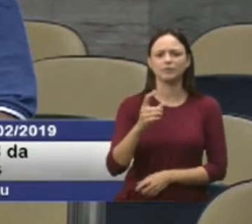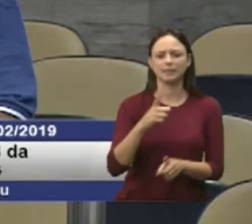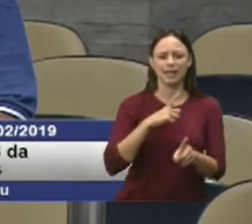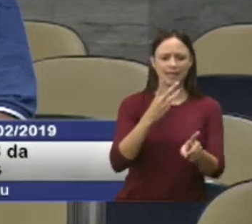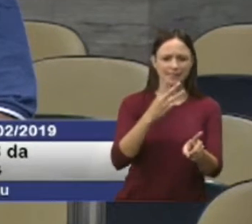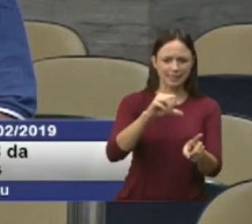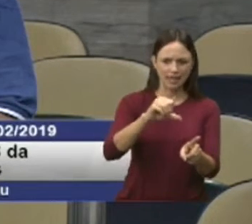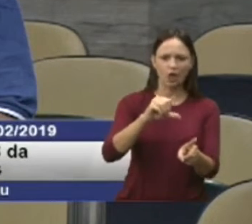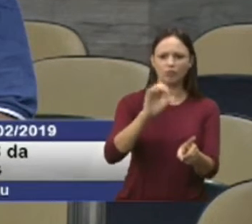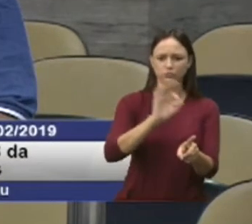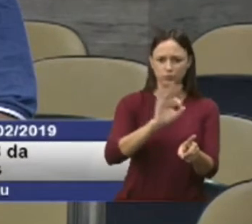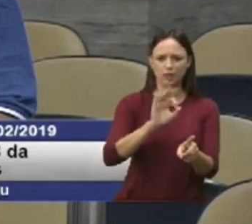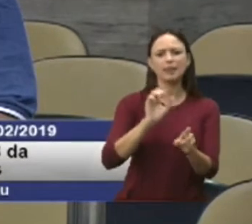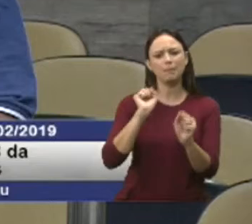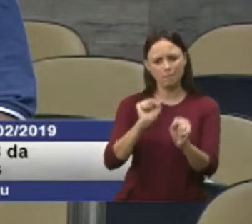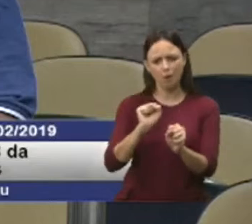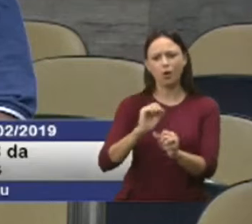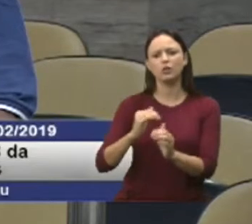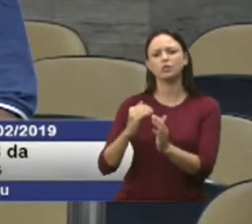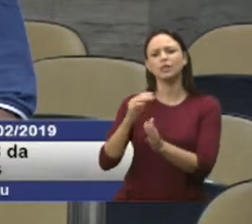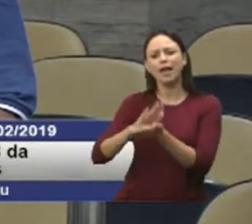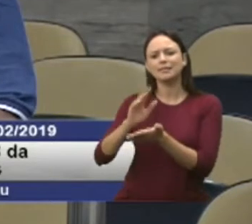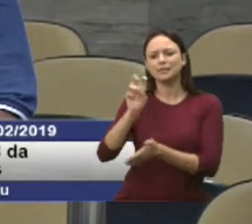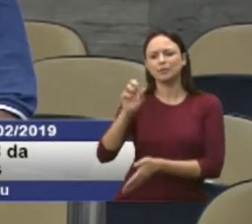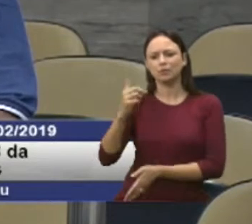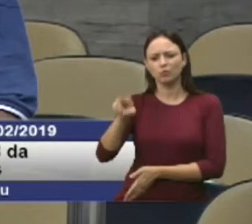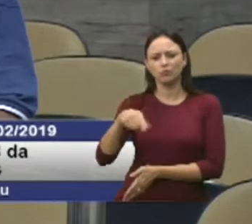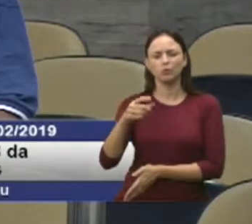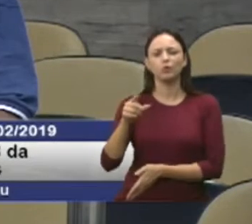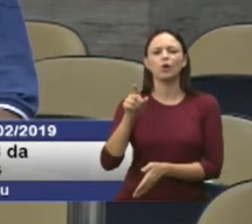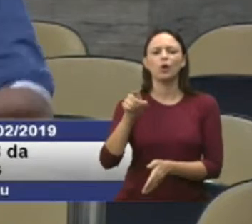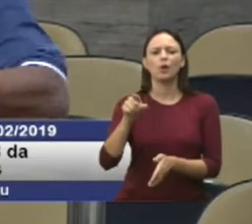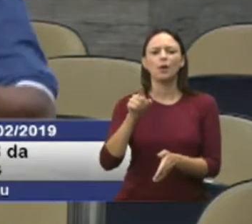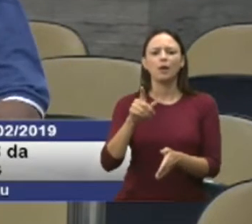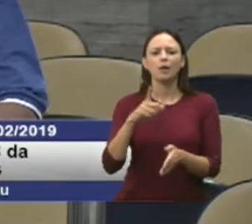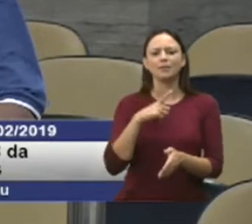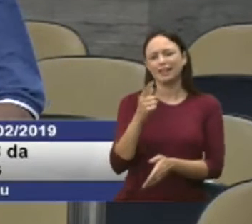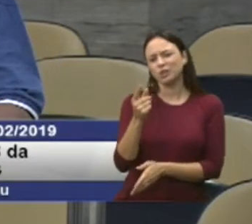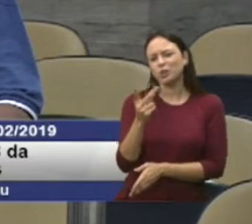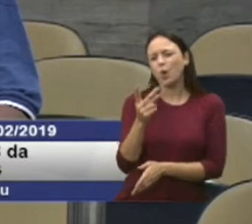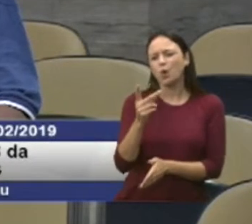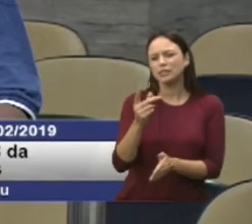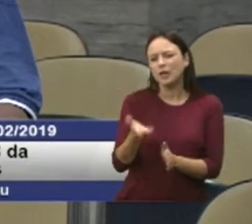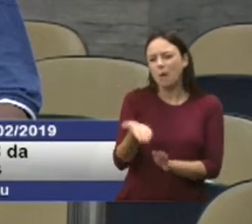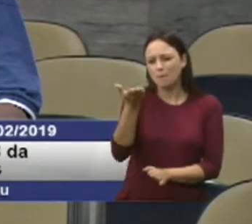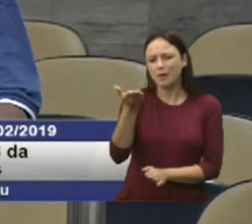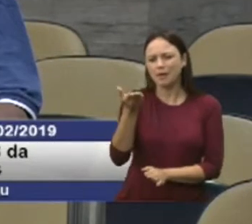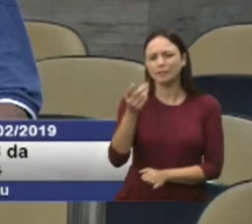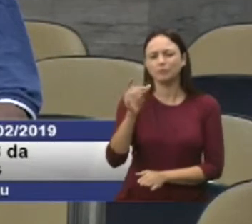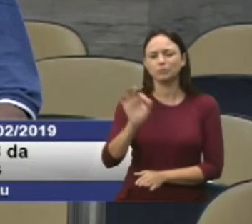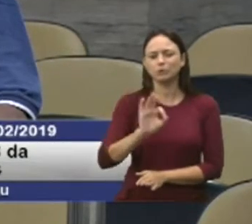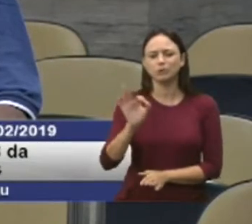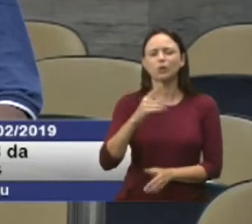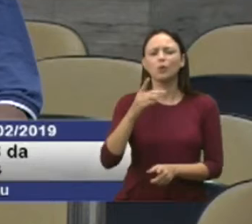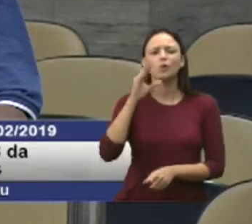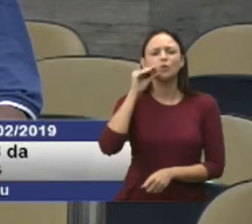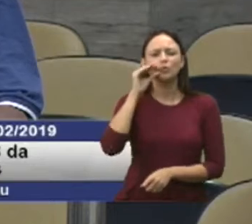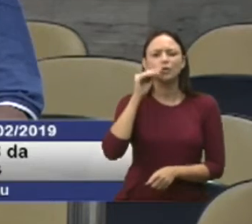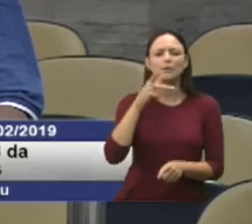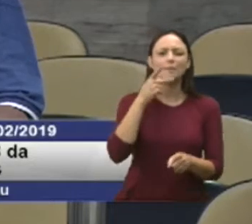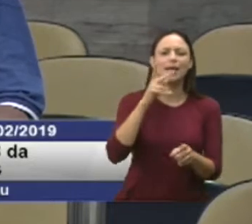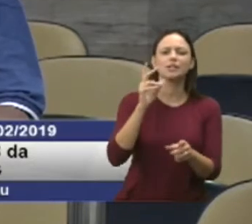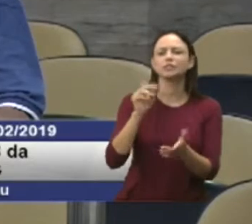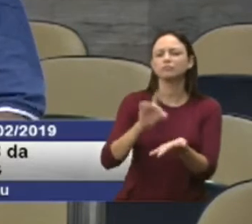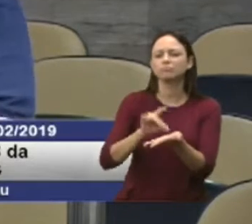poderia gastar 51,30% no limite prudencial. Dá 12,17% a gordura aí. E o que o funcionário pede entre a real e